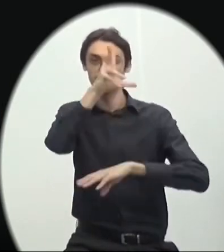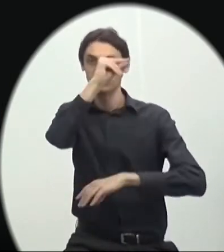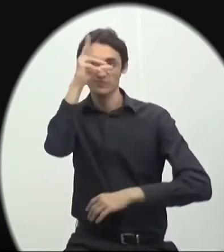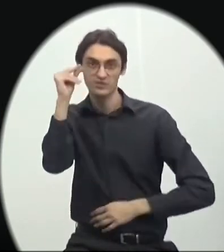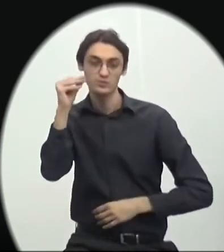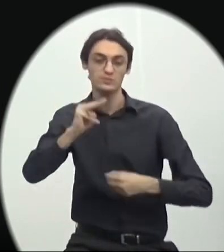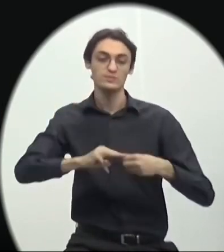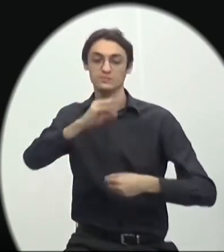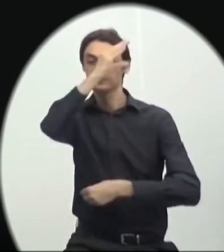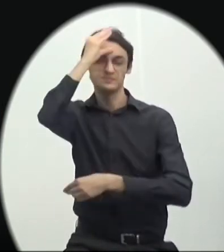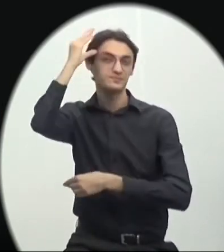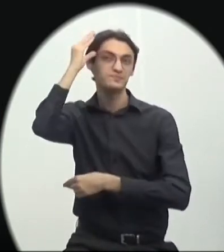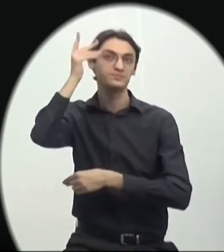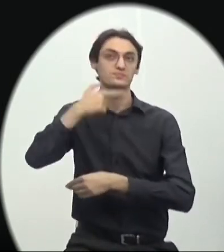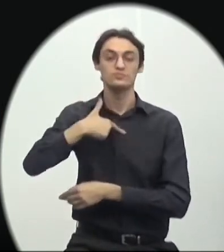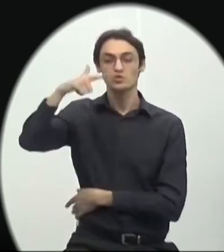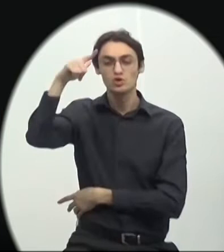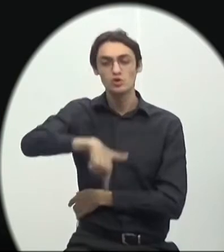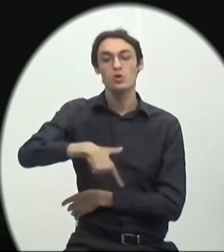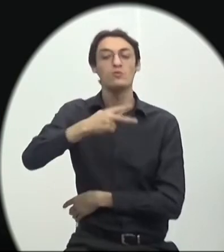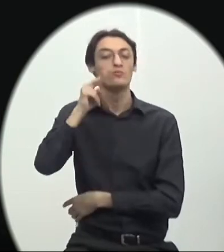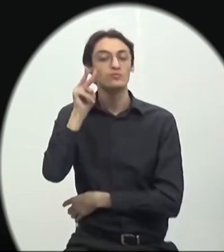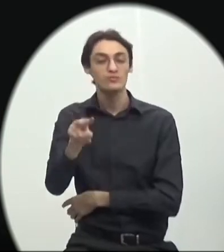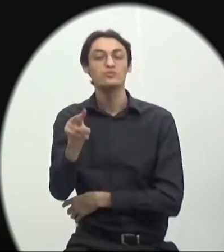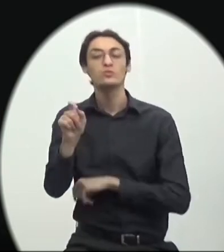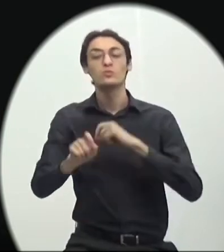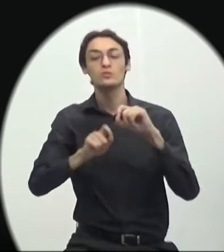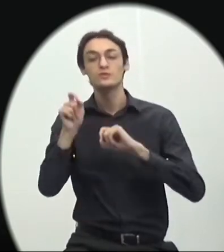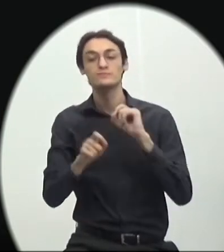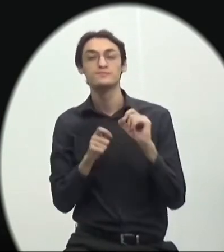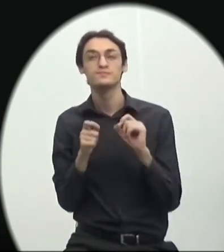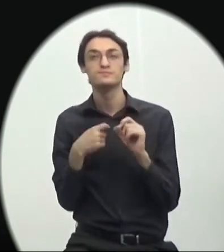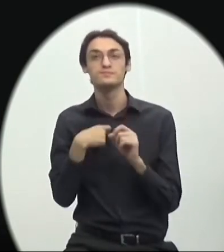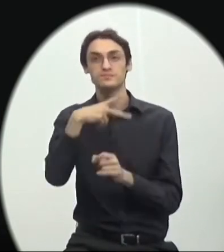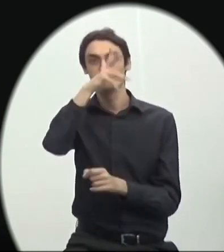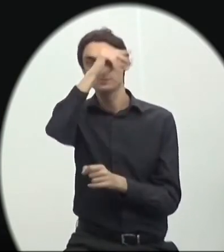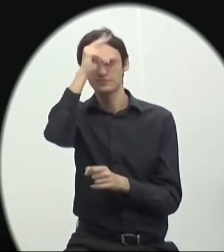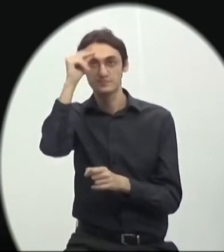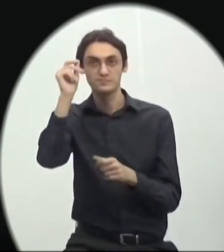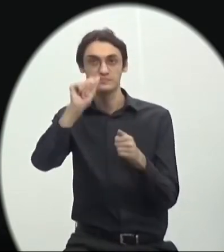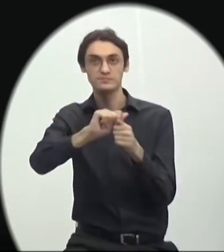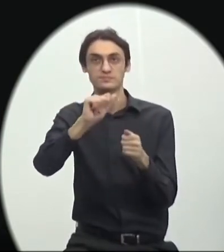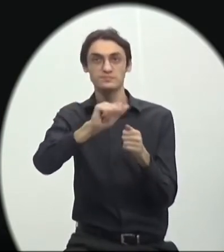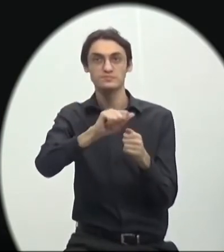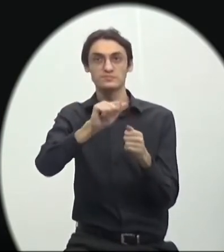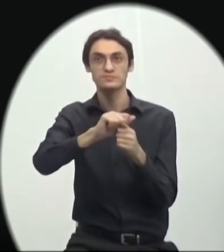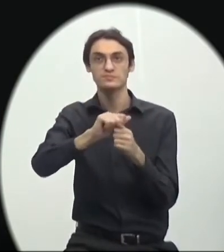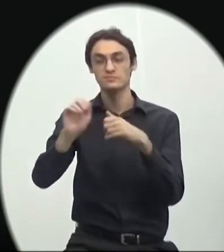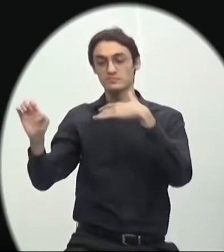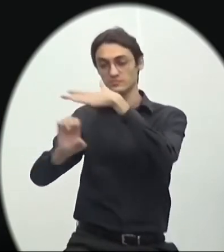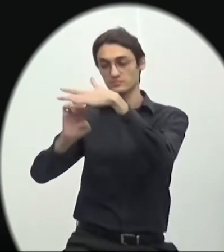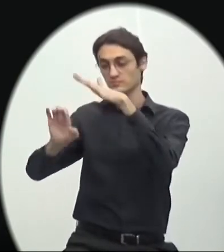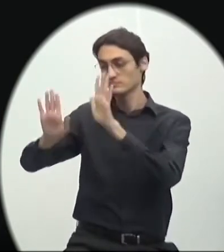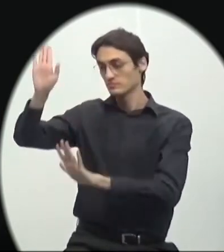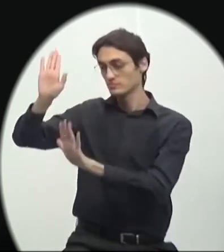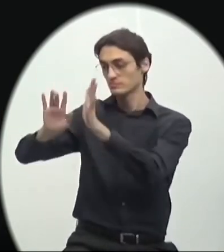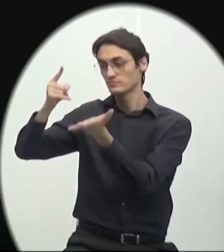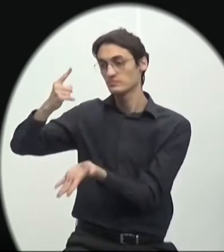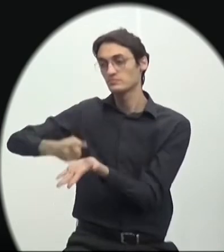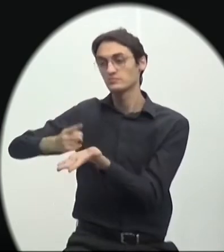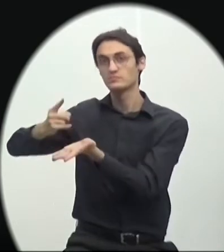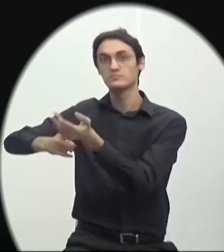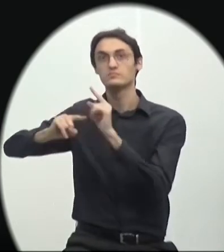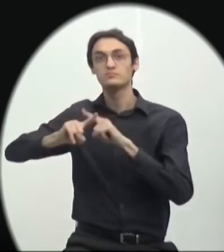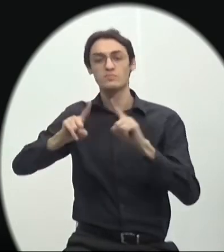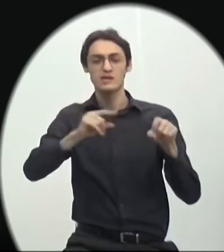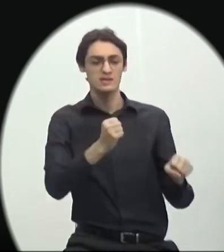vez, pelo que eu acompanhei, a Prefeitura faz uma licitação e quem executa a